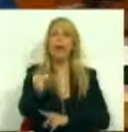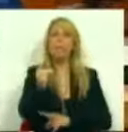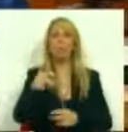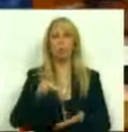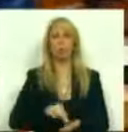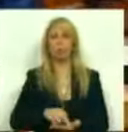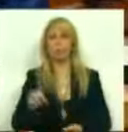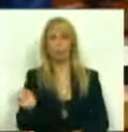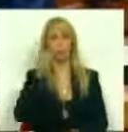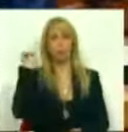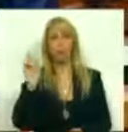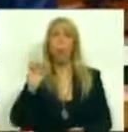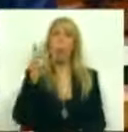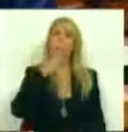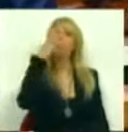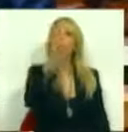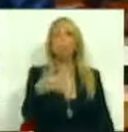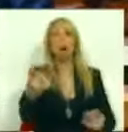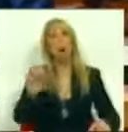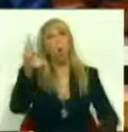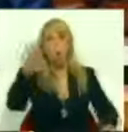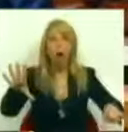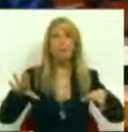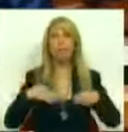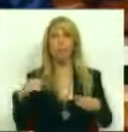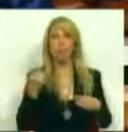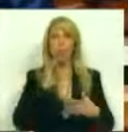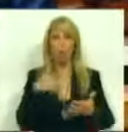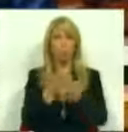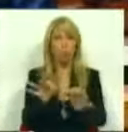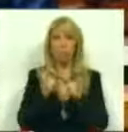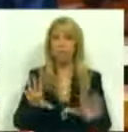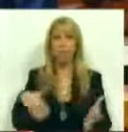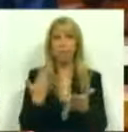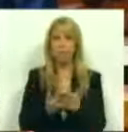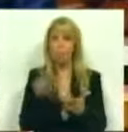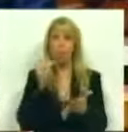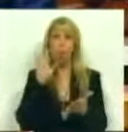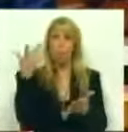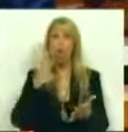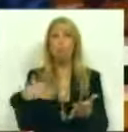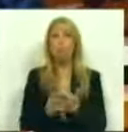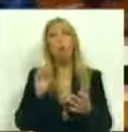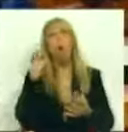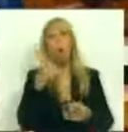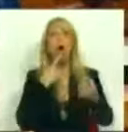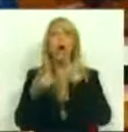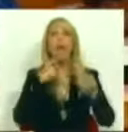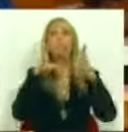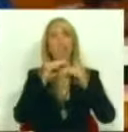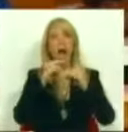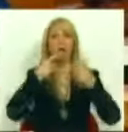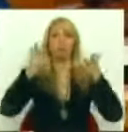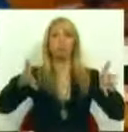Nem dizemos a ninguém ou aceitam o que propomos, como propomos e quando propomos, ou não há diálogo.